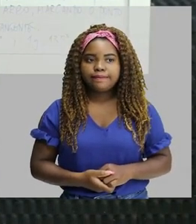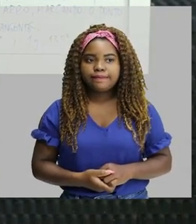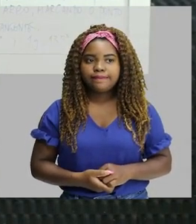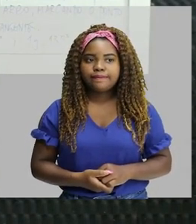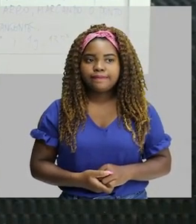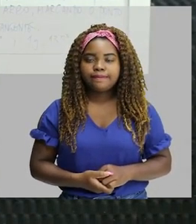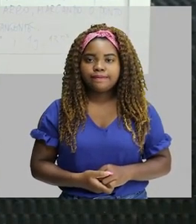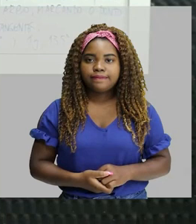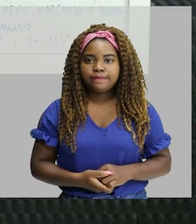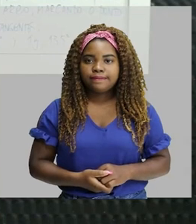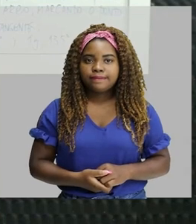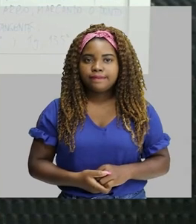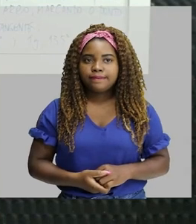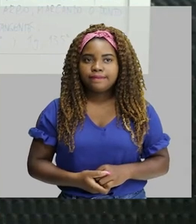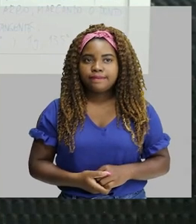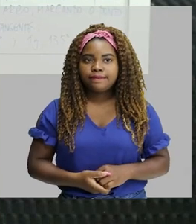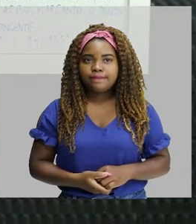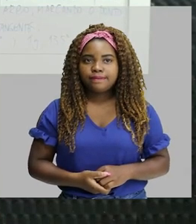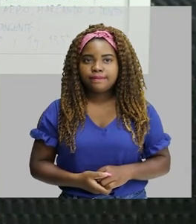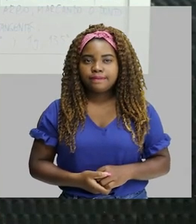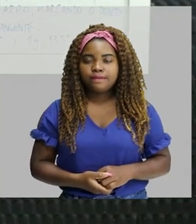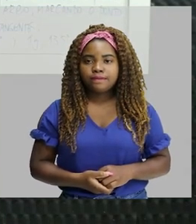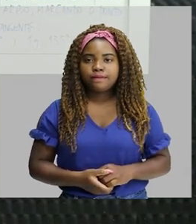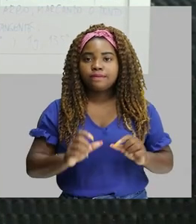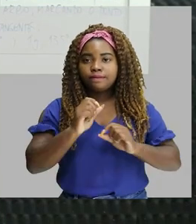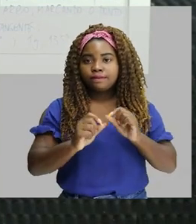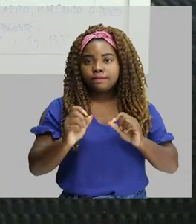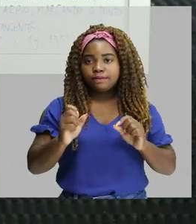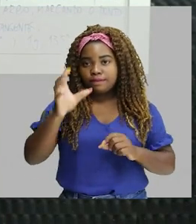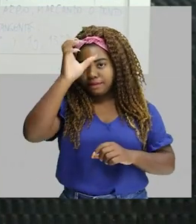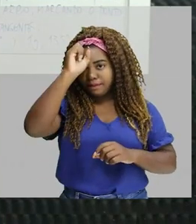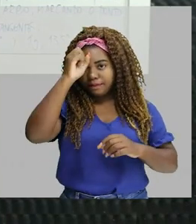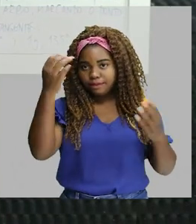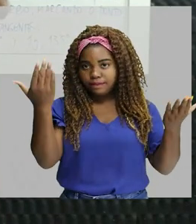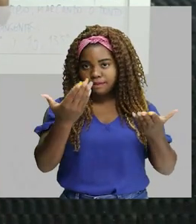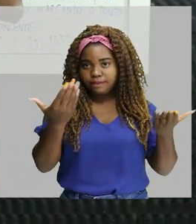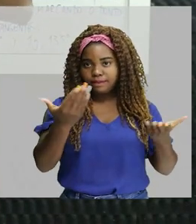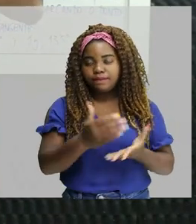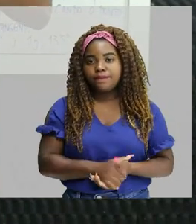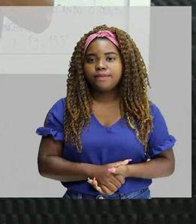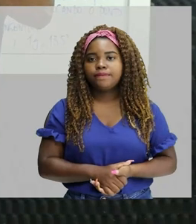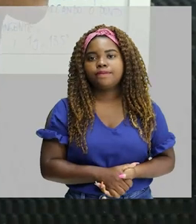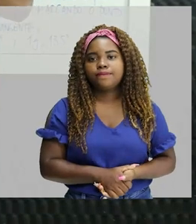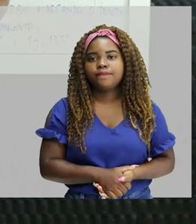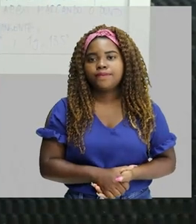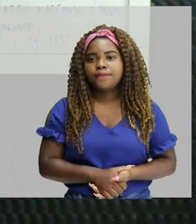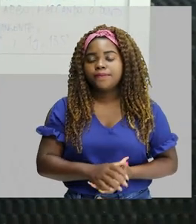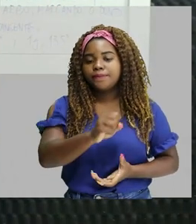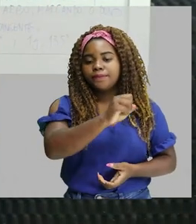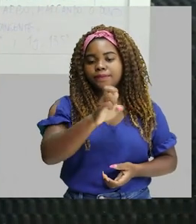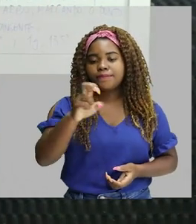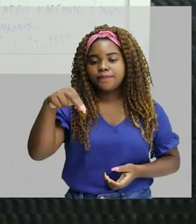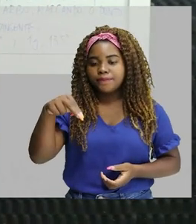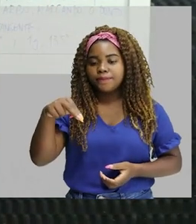2 certinho então que que nós entendemos até agora tá nós entendemos que o seno